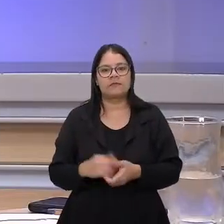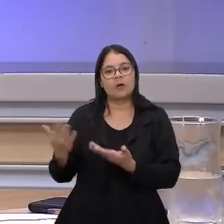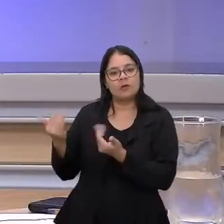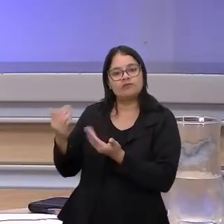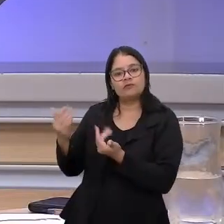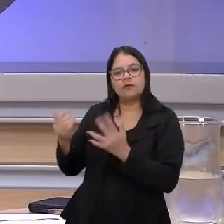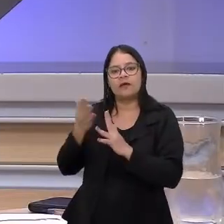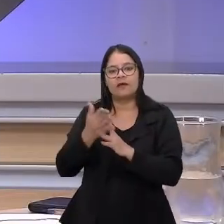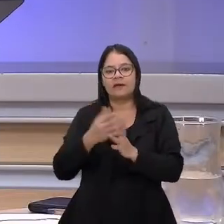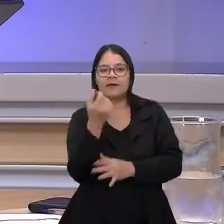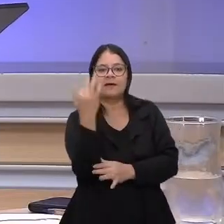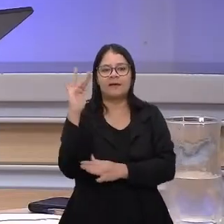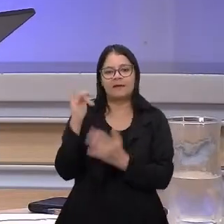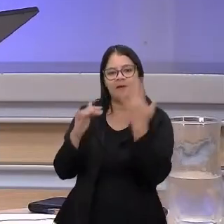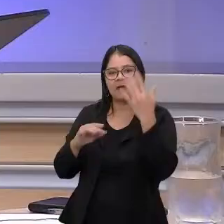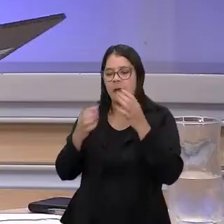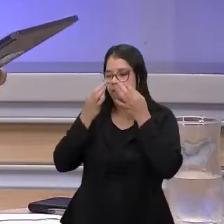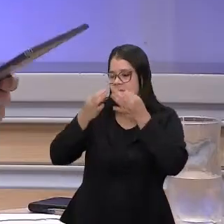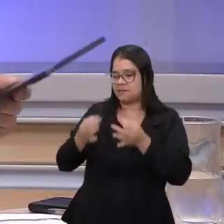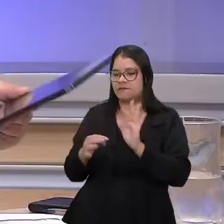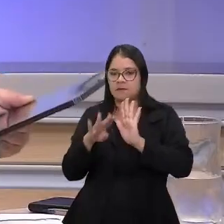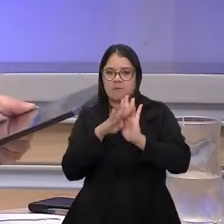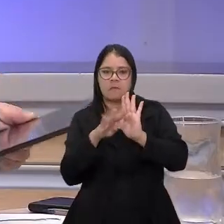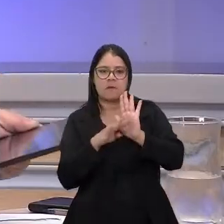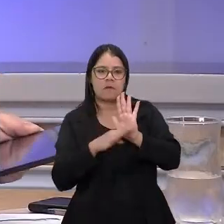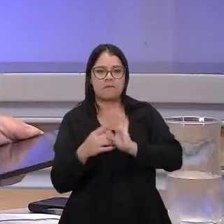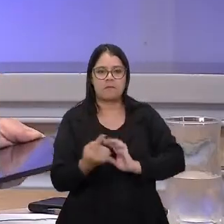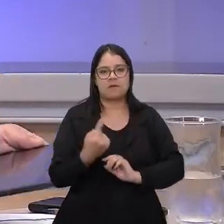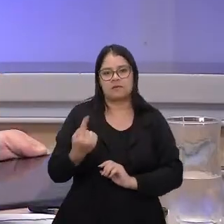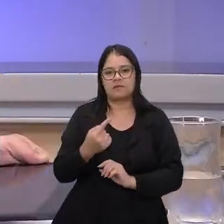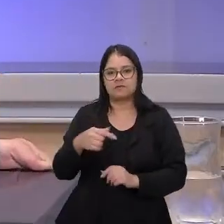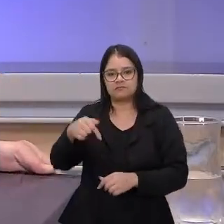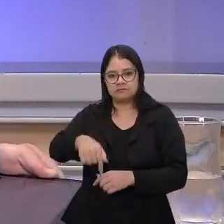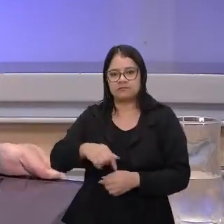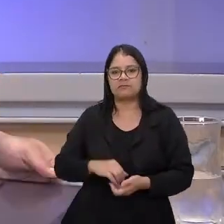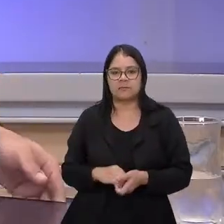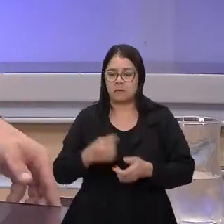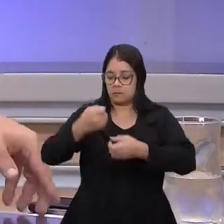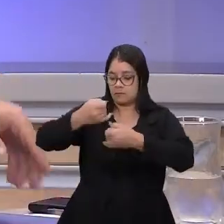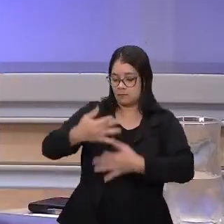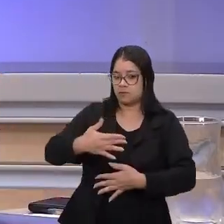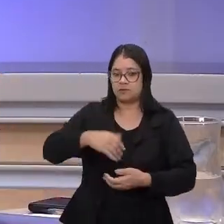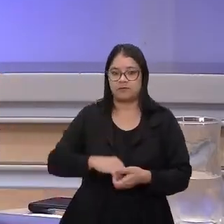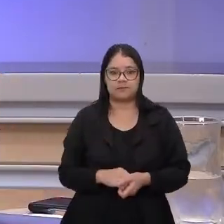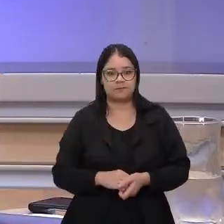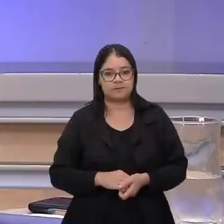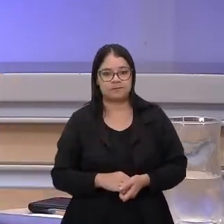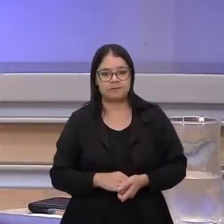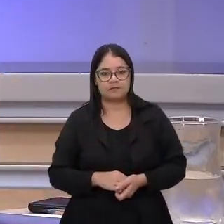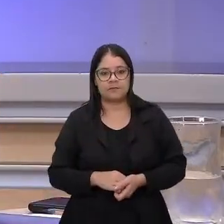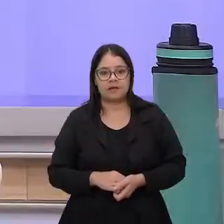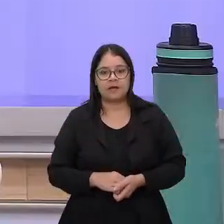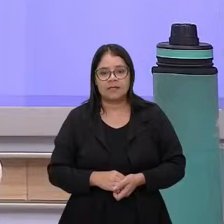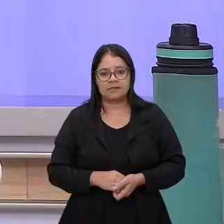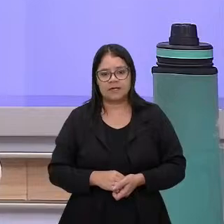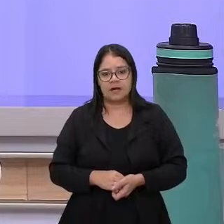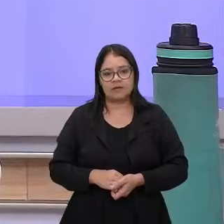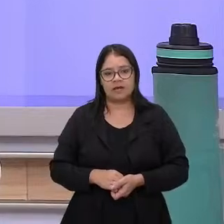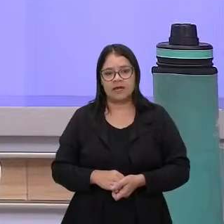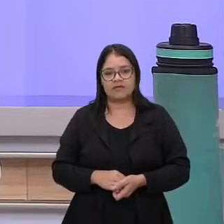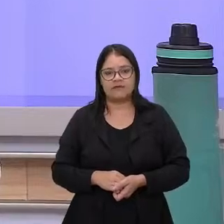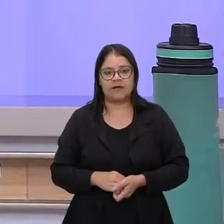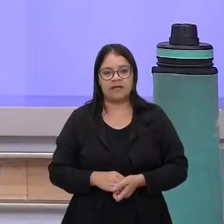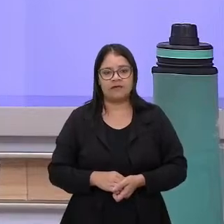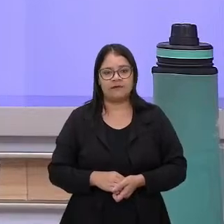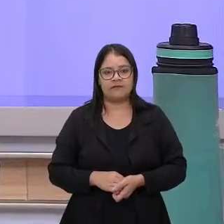Meio Ambiente. Ela trouxe essa observação aqui para a gente aqui no chat. Sim, a gente vai falar sobre a